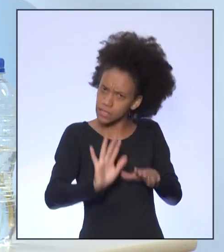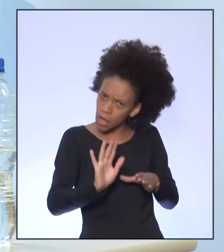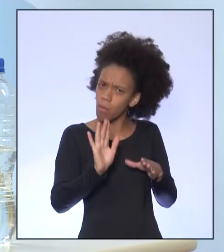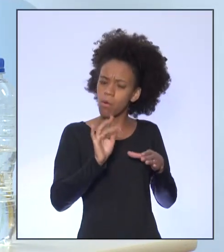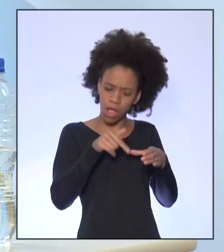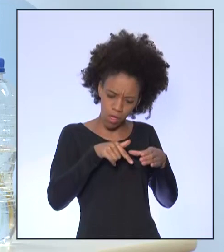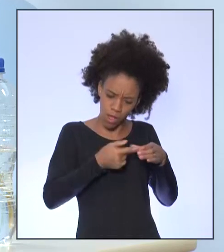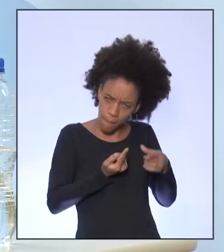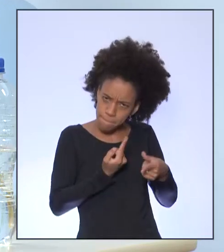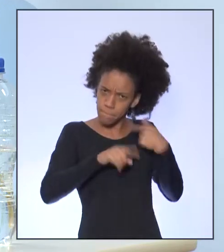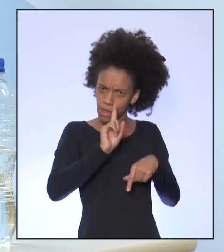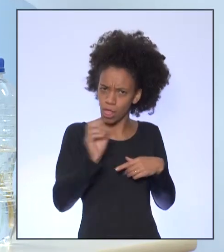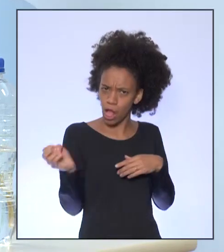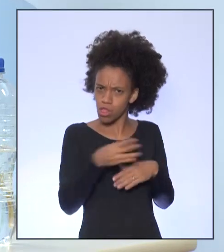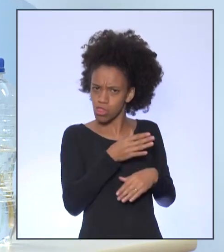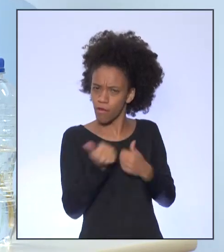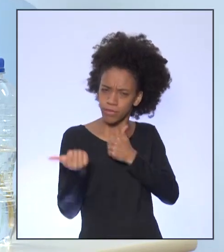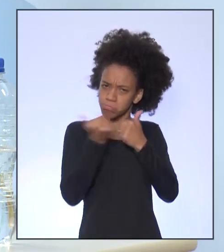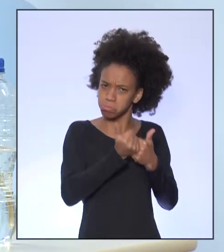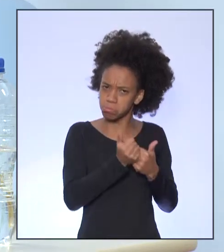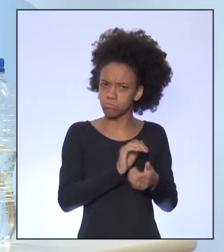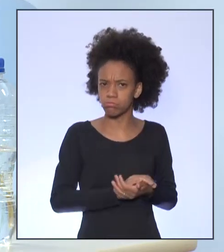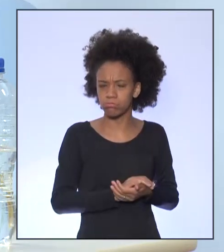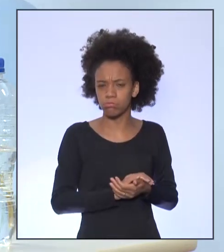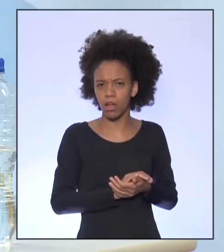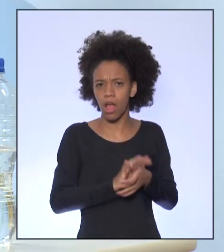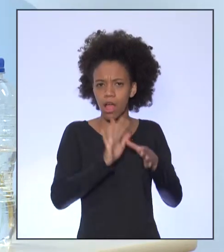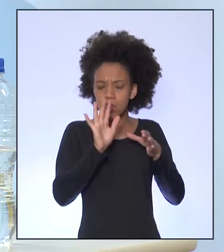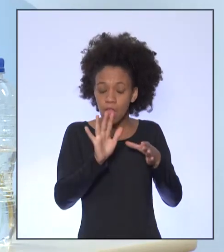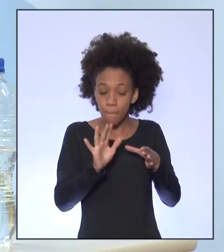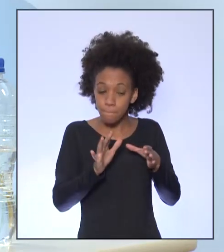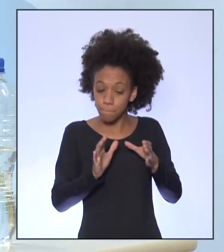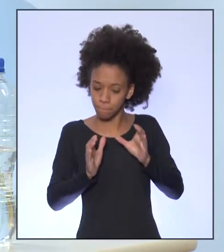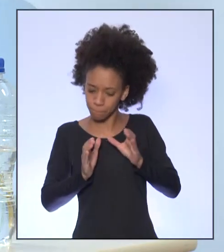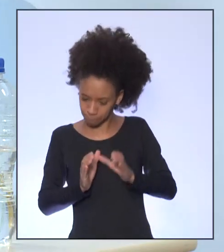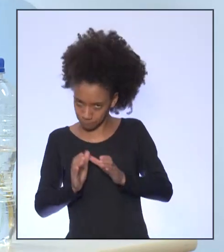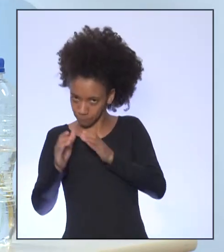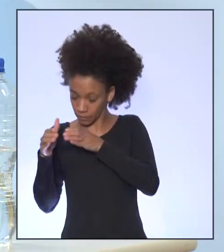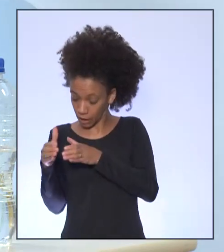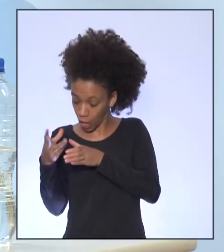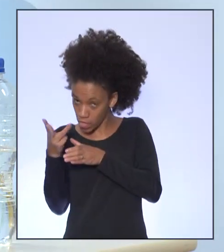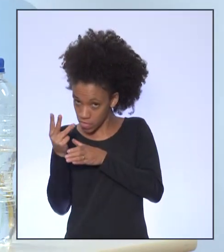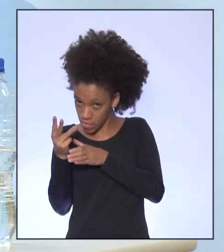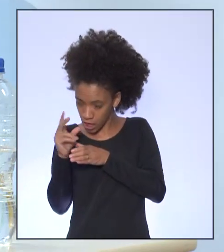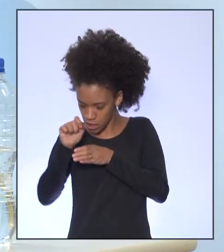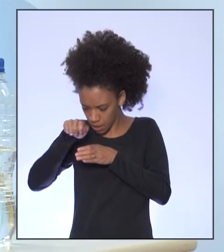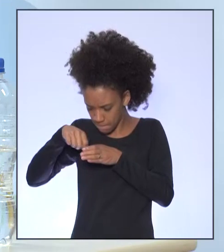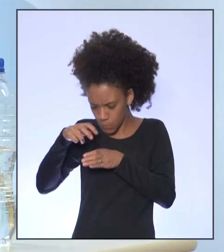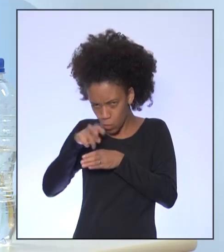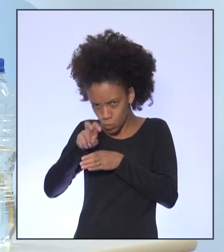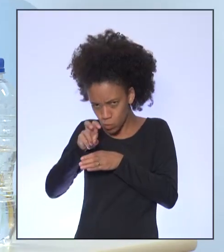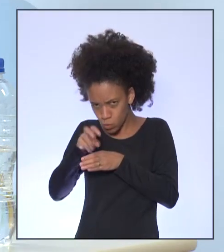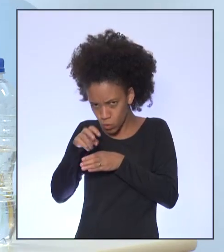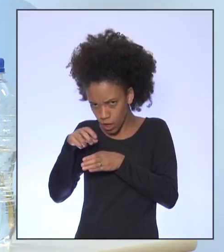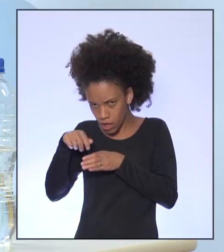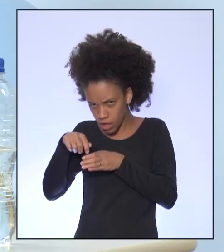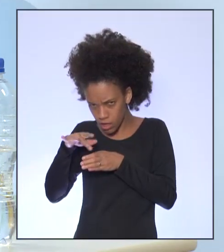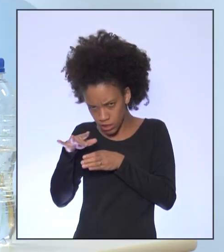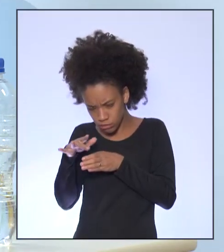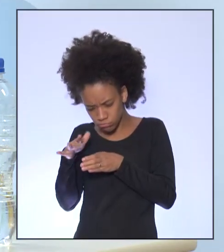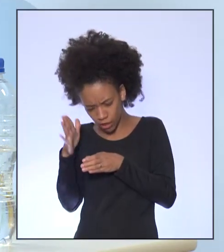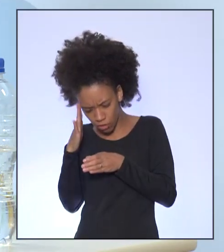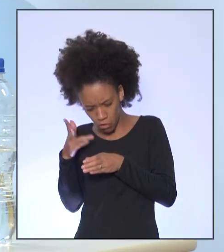tive a formação de uma nova substância. E agora, no 3, quando a gente colocou o açúcar no refrigerante, a gente não notou que